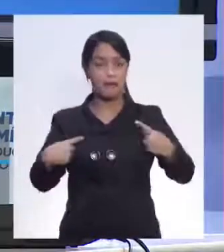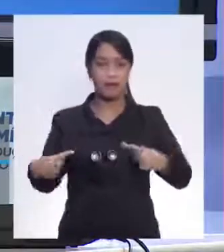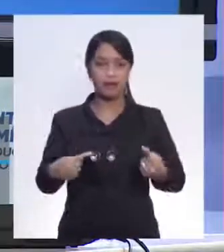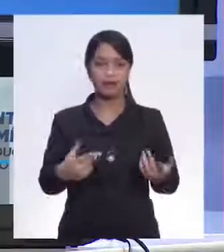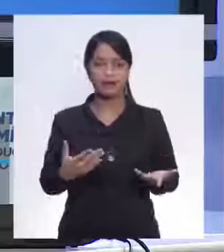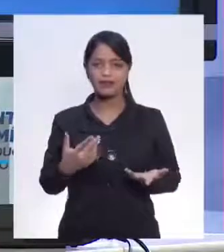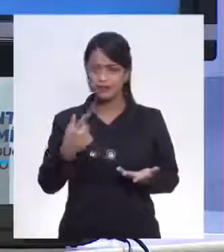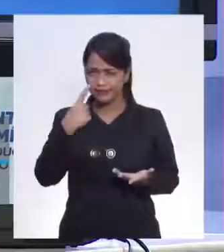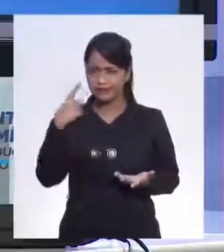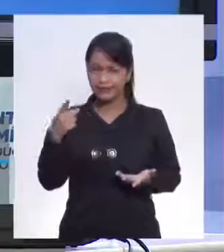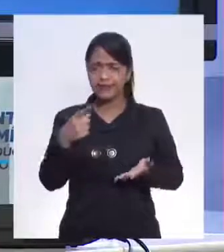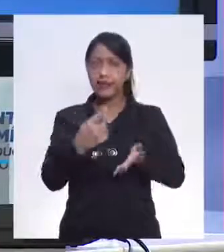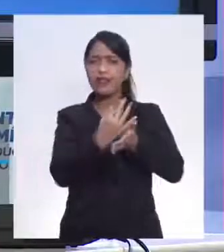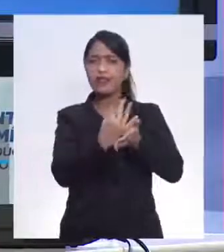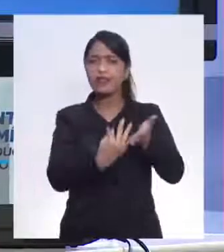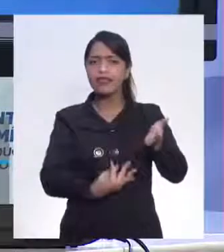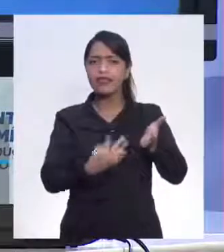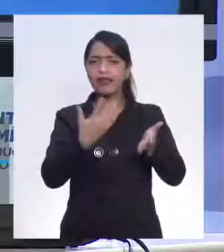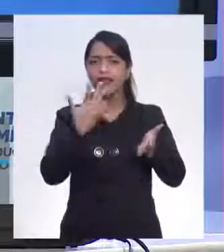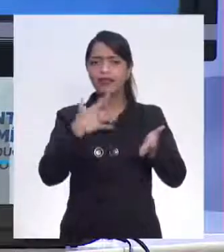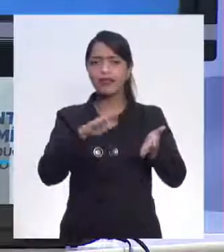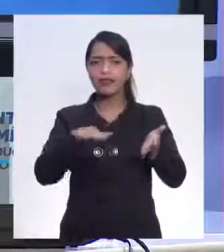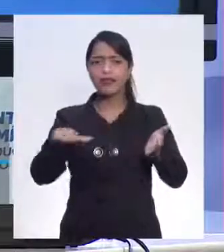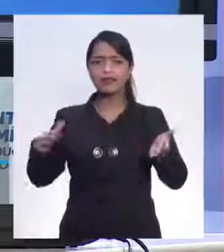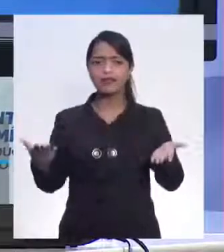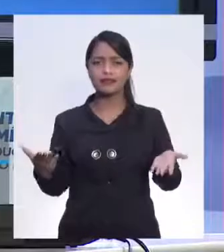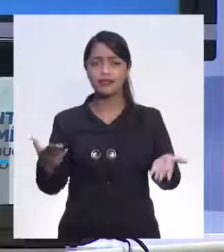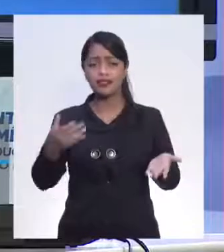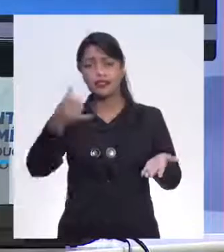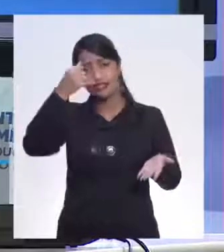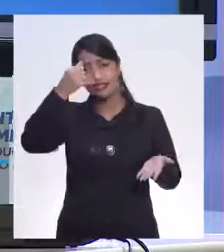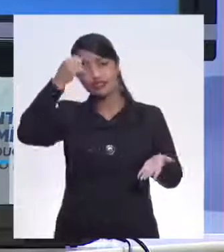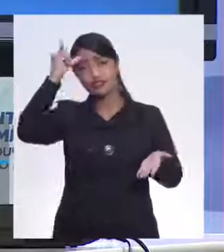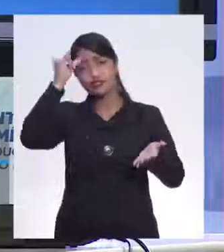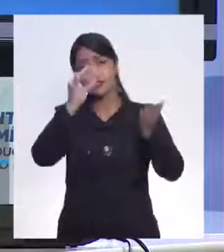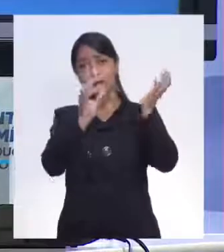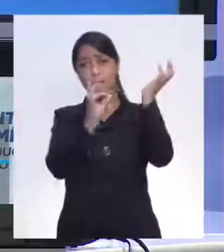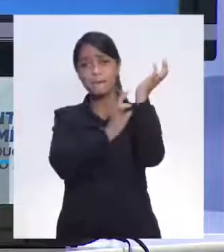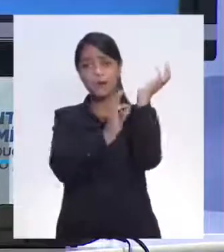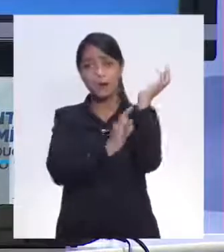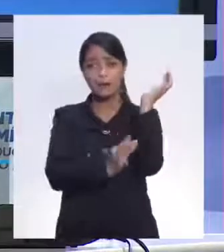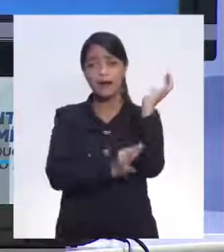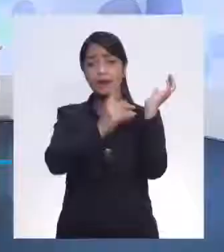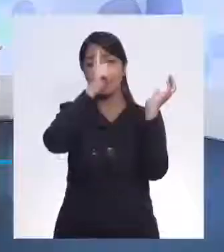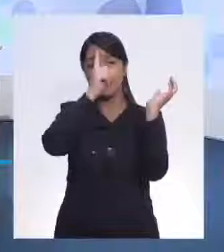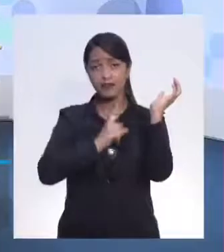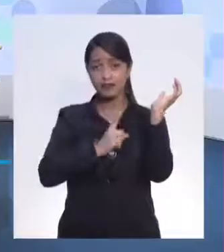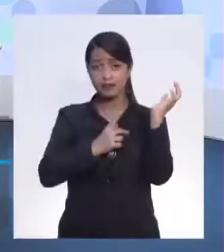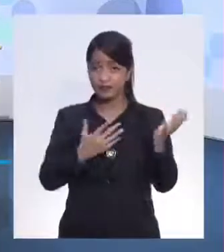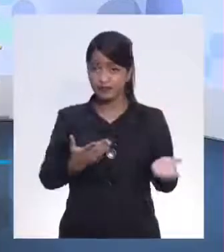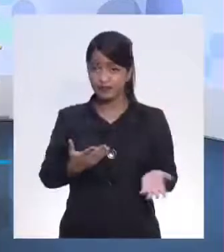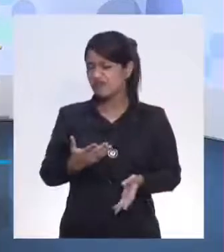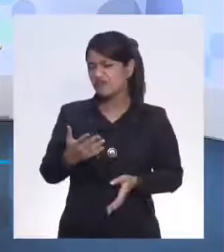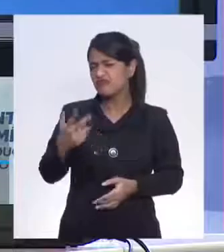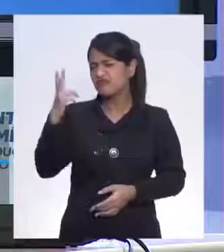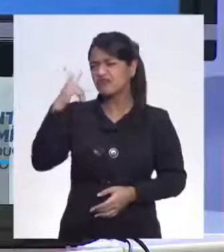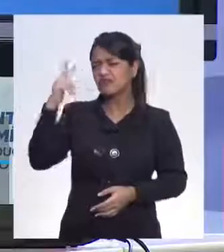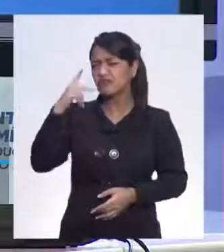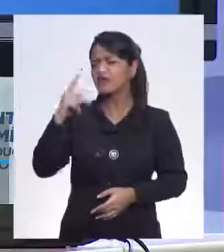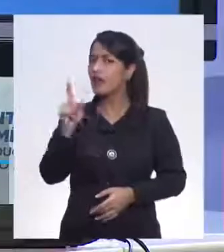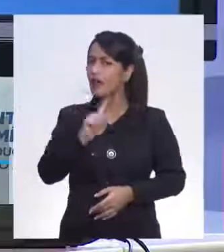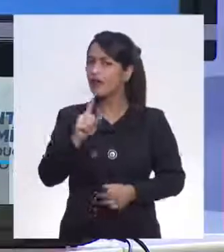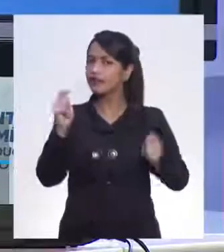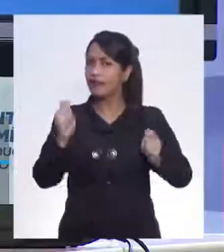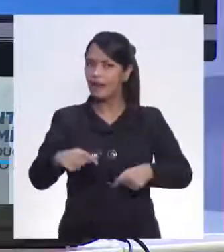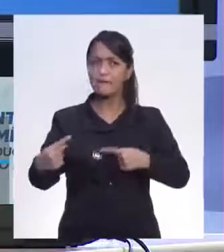infantil, gente, né? Falando de Sítio do Pica-Pau Amarelo. Ai, ele não vai dar em nada. Dá sim. Rende muito papo, principalmente pro 8º ano. E